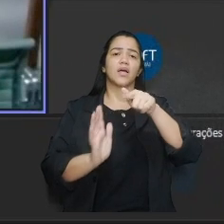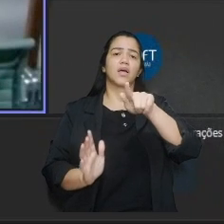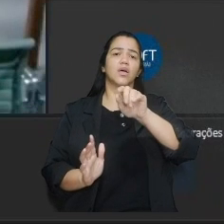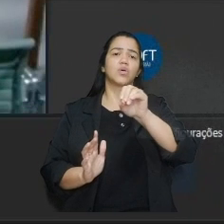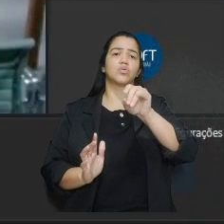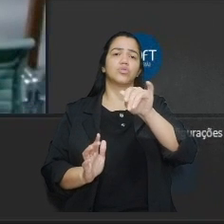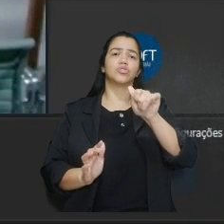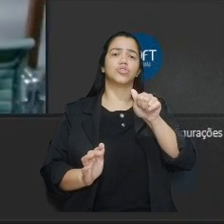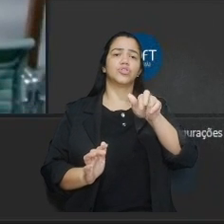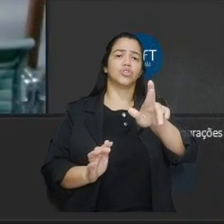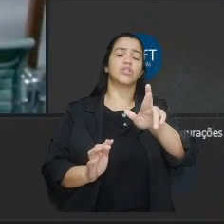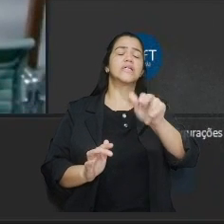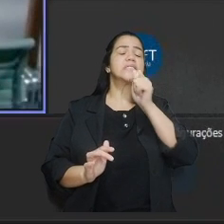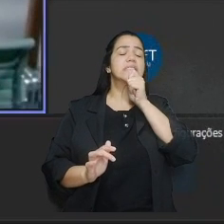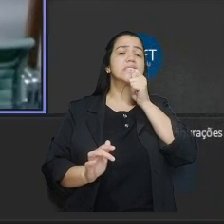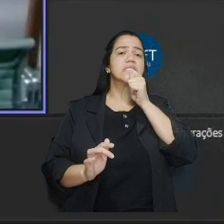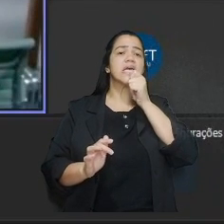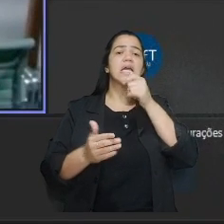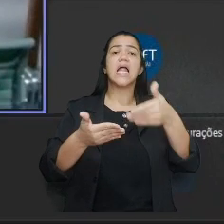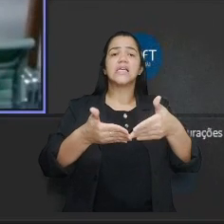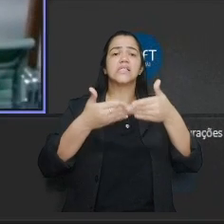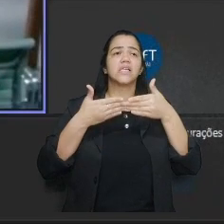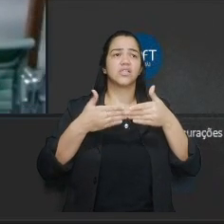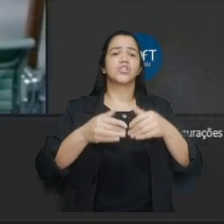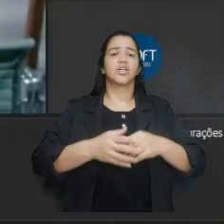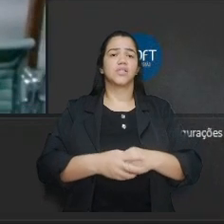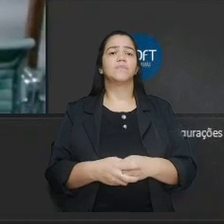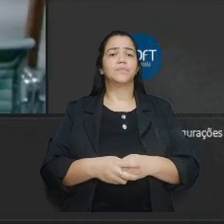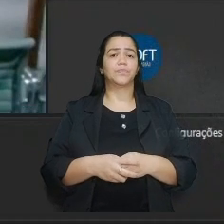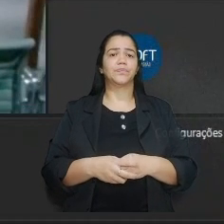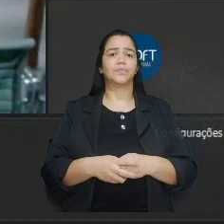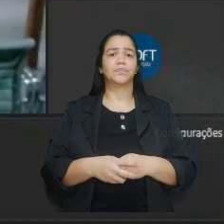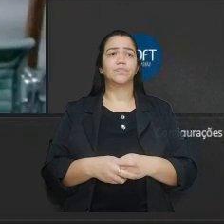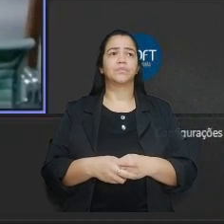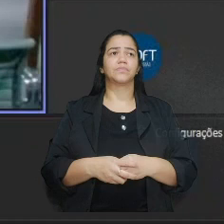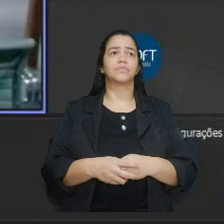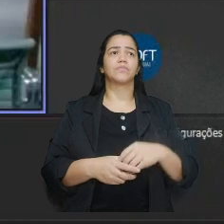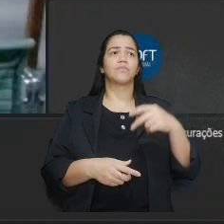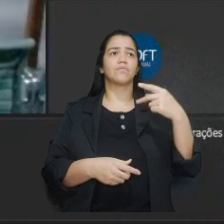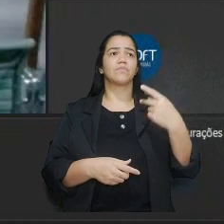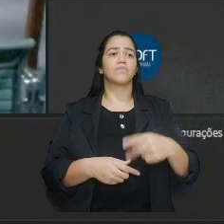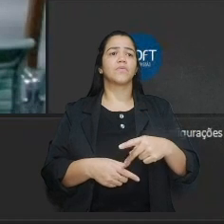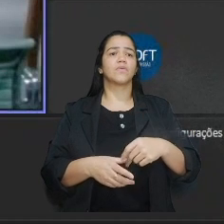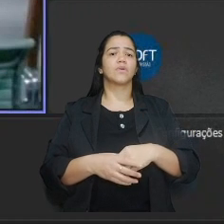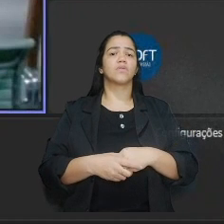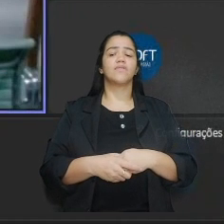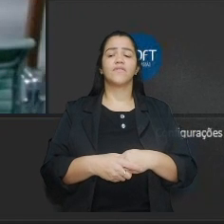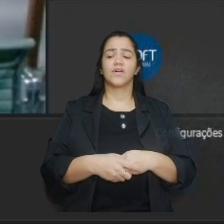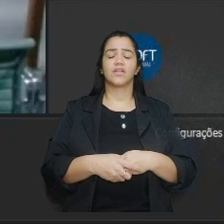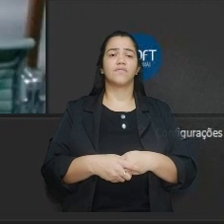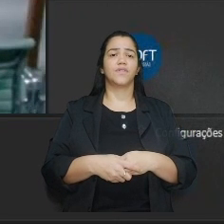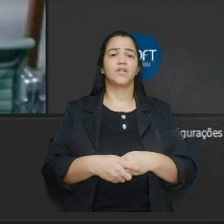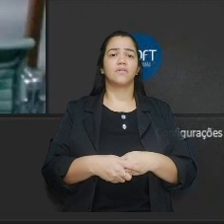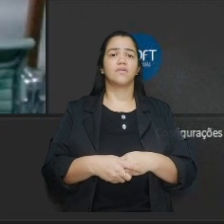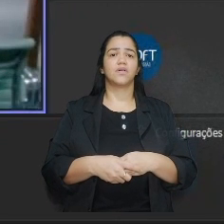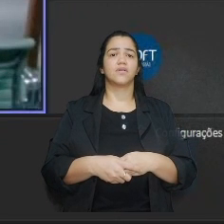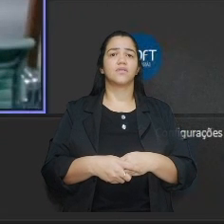marca Goodyear pela Grid sem a licença expressa. Todo esse